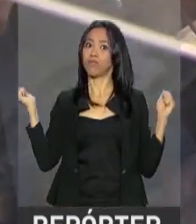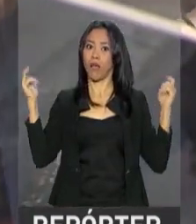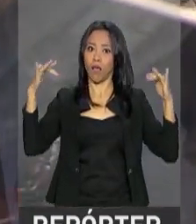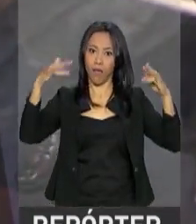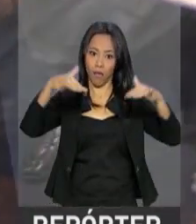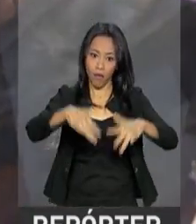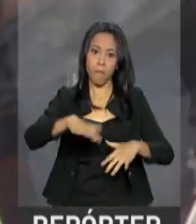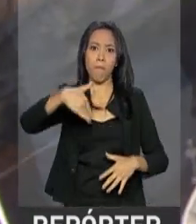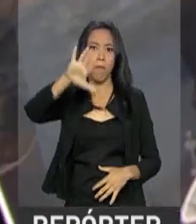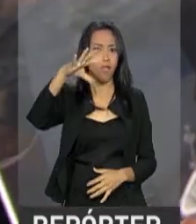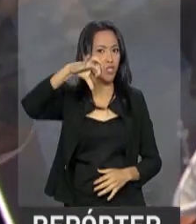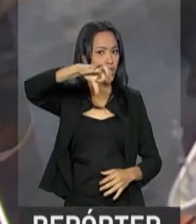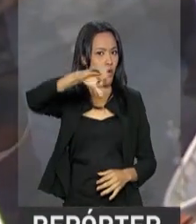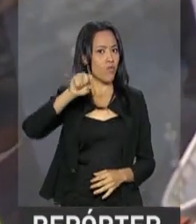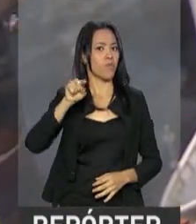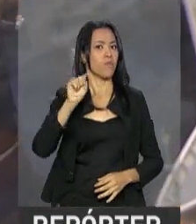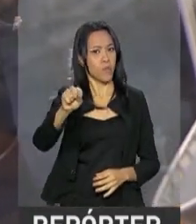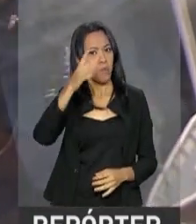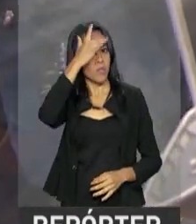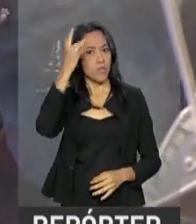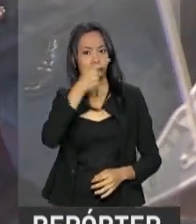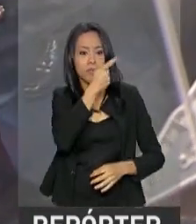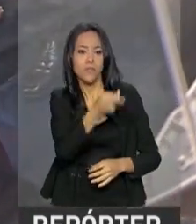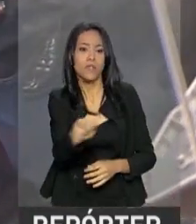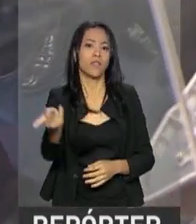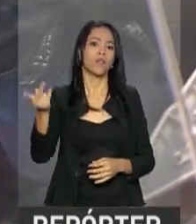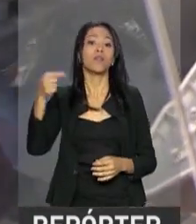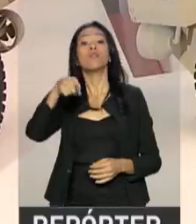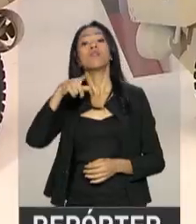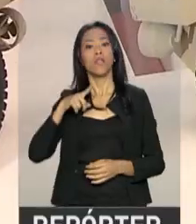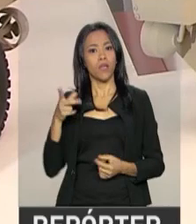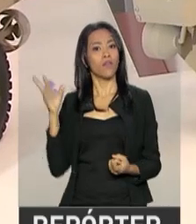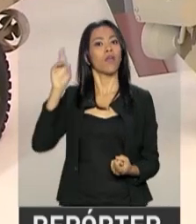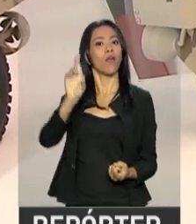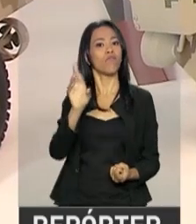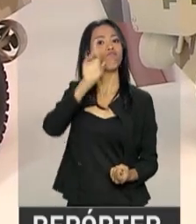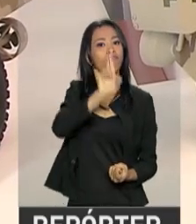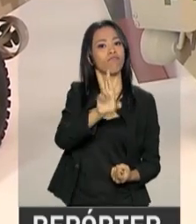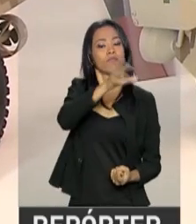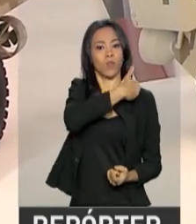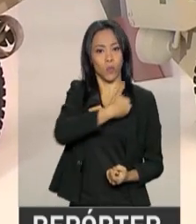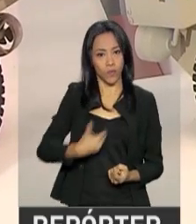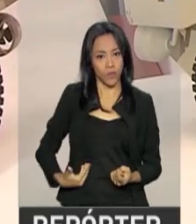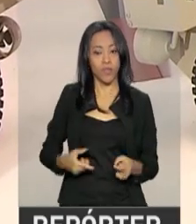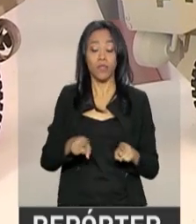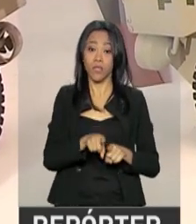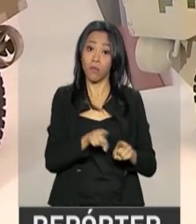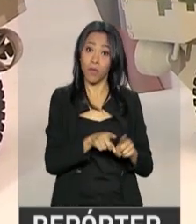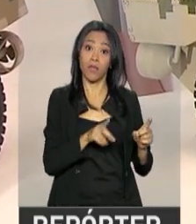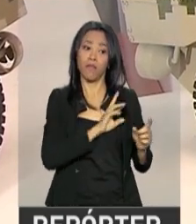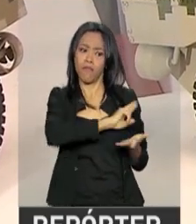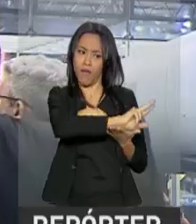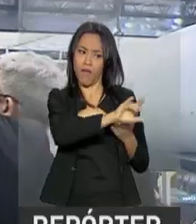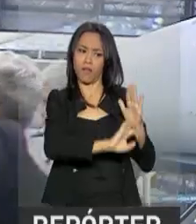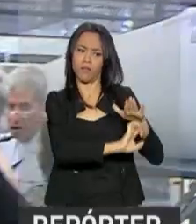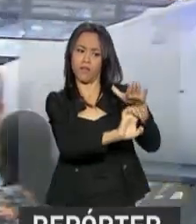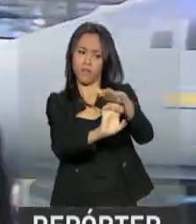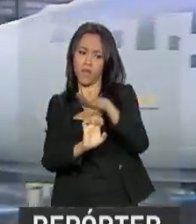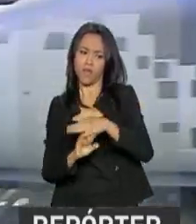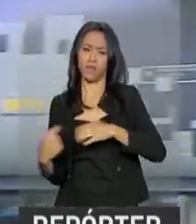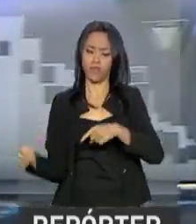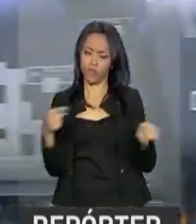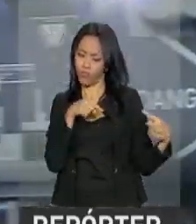de 9 mil visitantes no evento representantes do governo e executivos de várias empresas vão também discutir as oportunidades